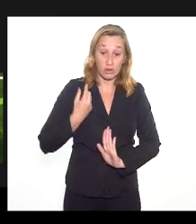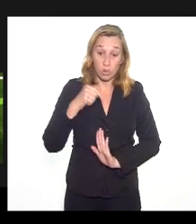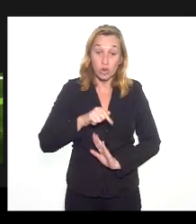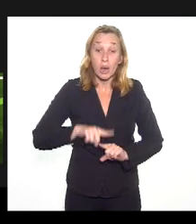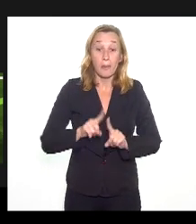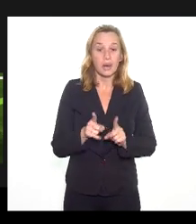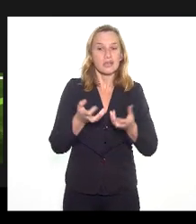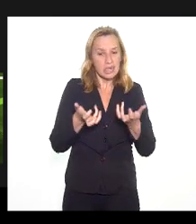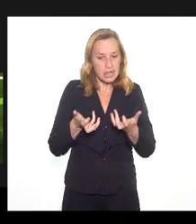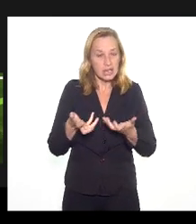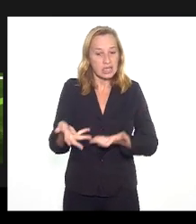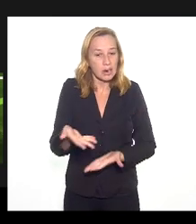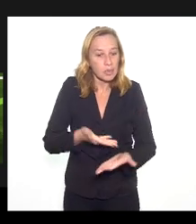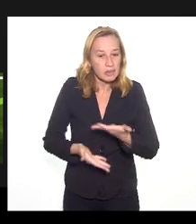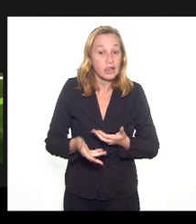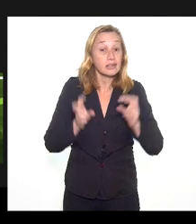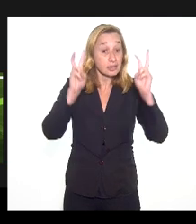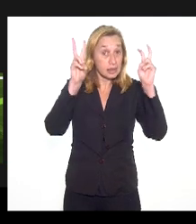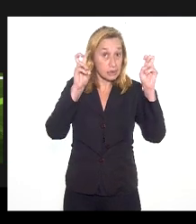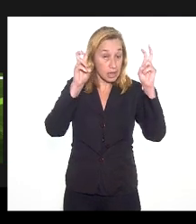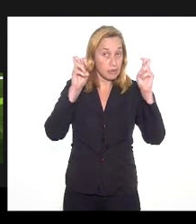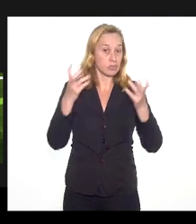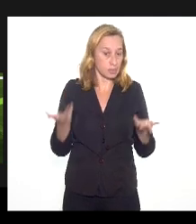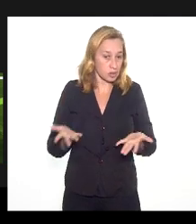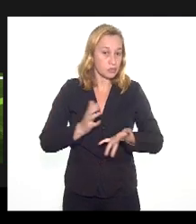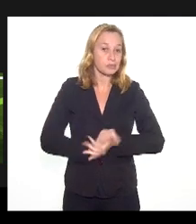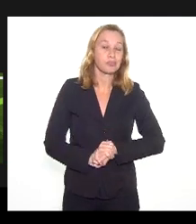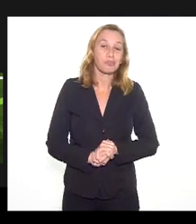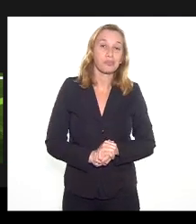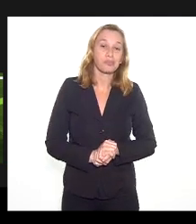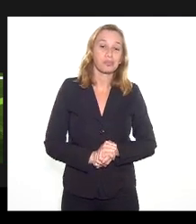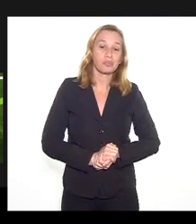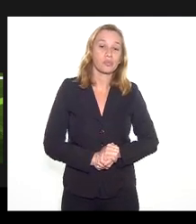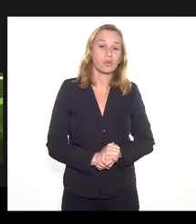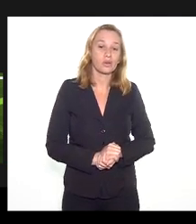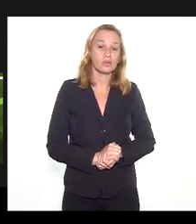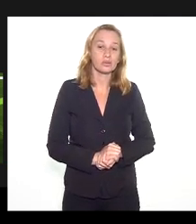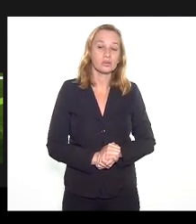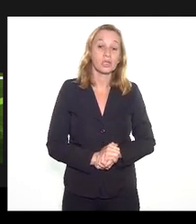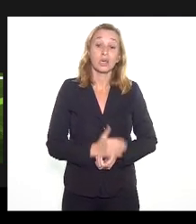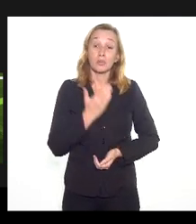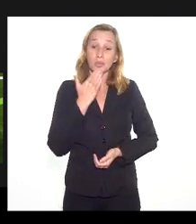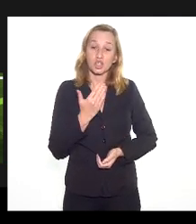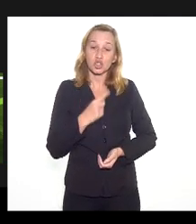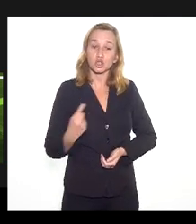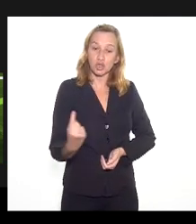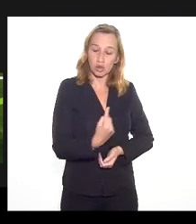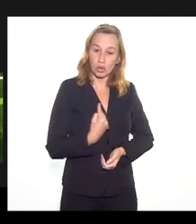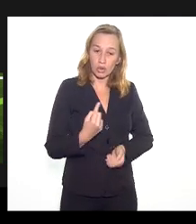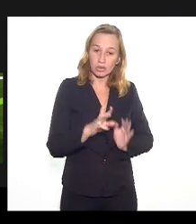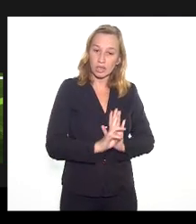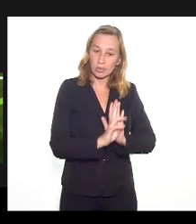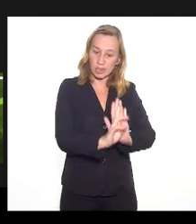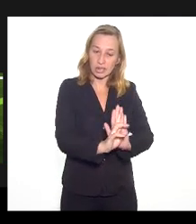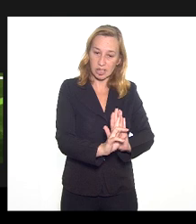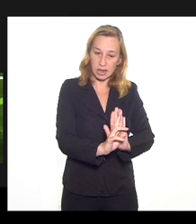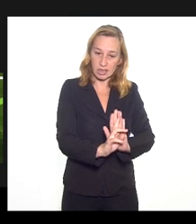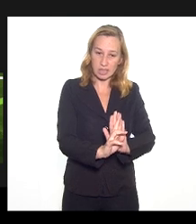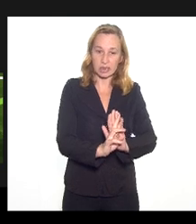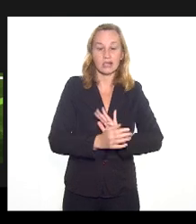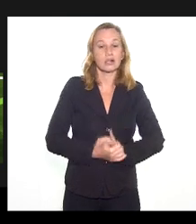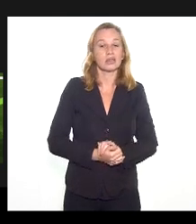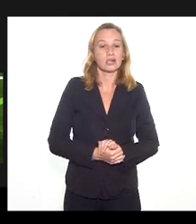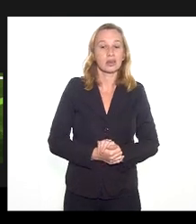queria muito participar desse tema, desse assunto. E aí pediu que nós viéssemos representando. Temos